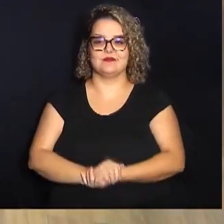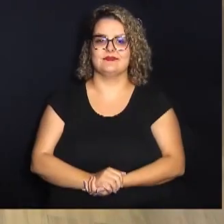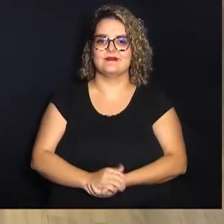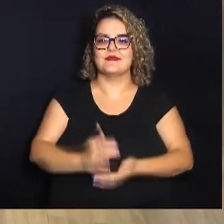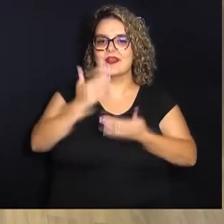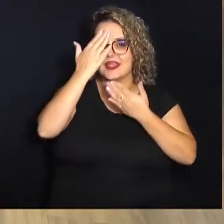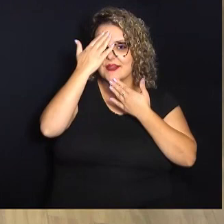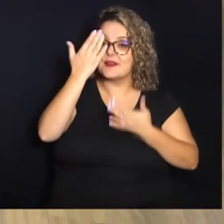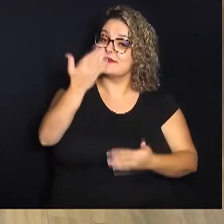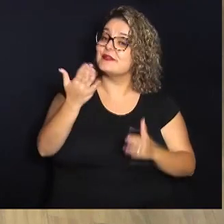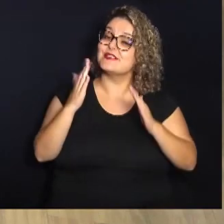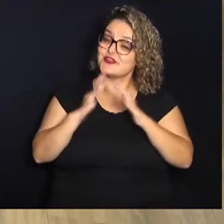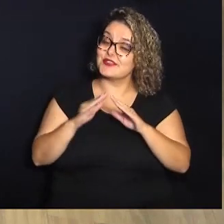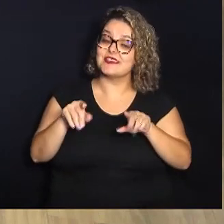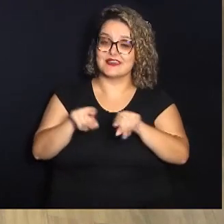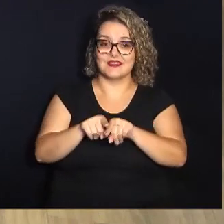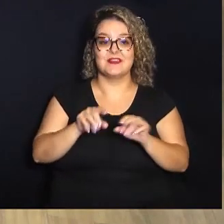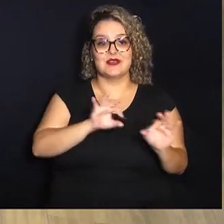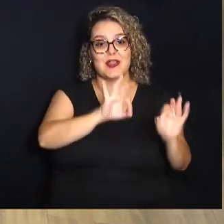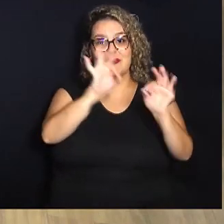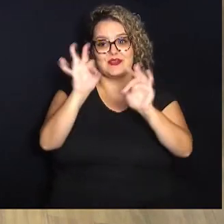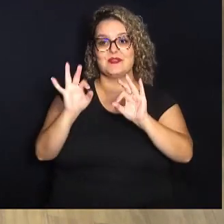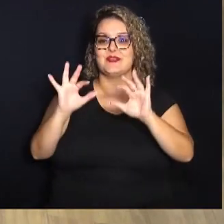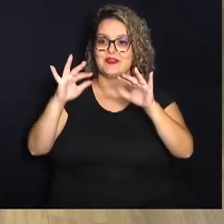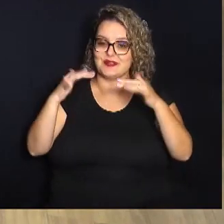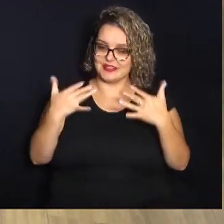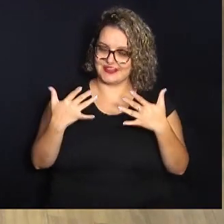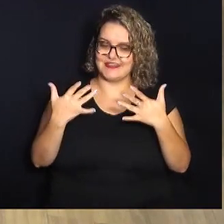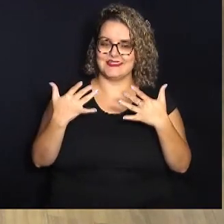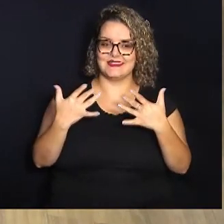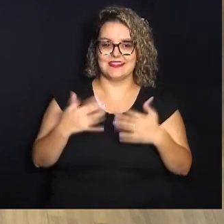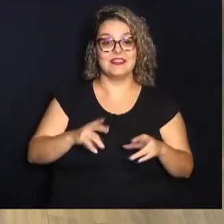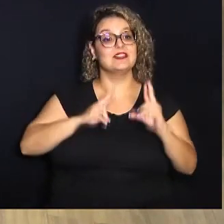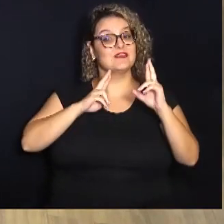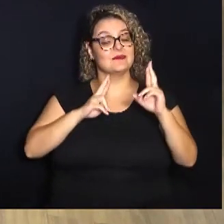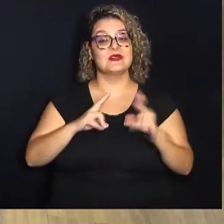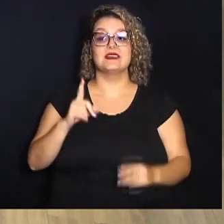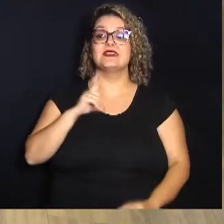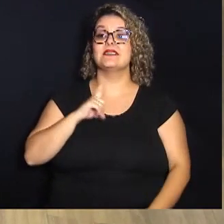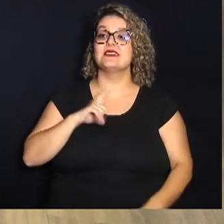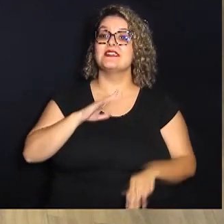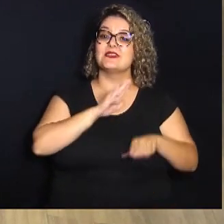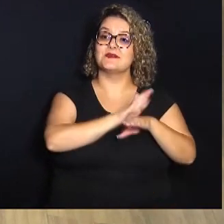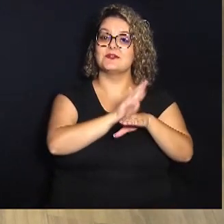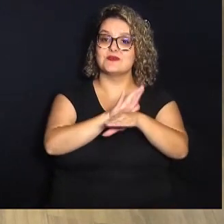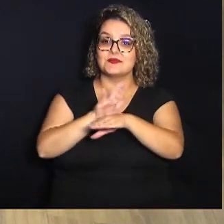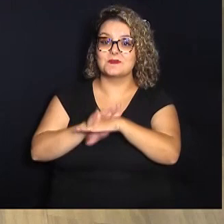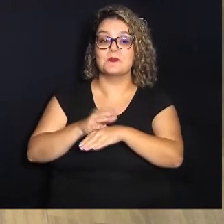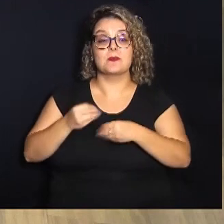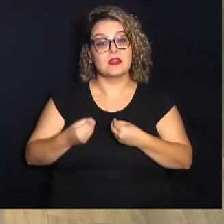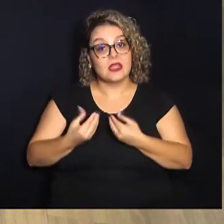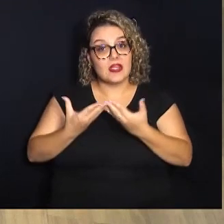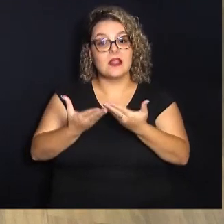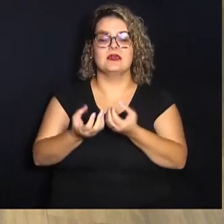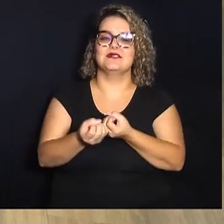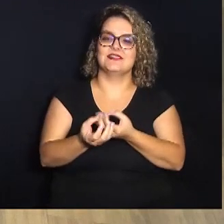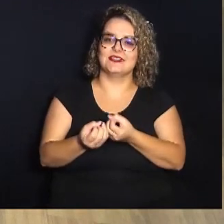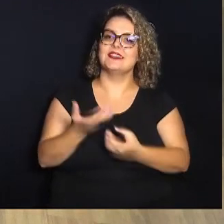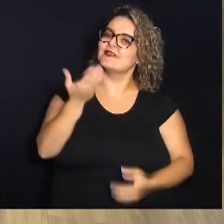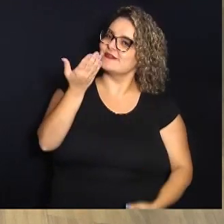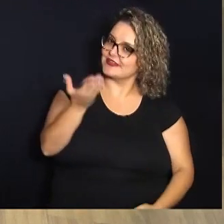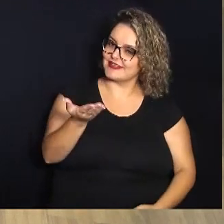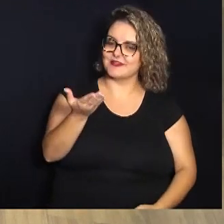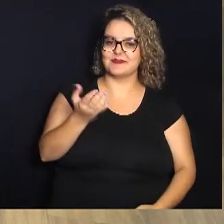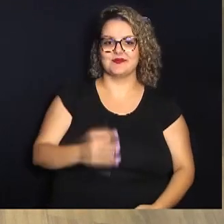você aí de casa também pela sua companhia, pela sua audiência. Espero que a gente tenha contribuído, levado informação até você.